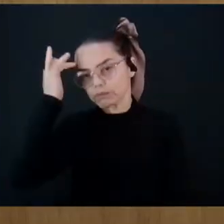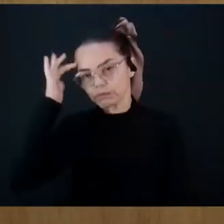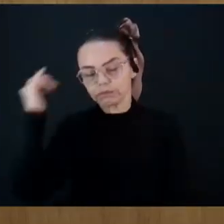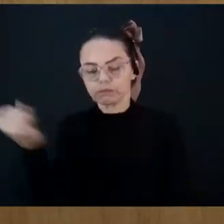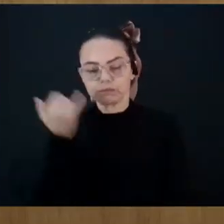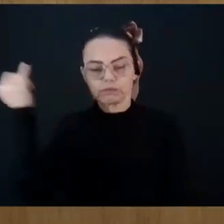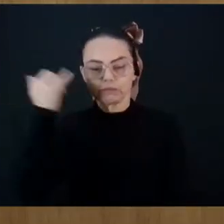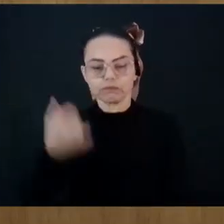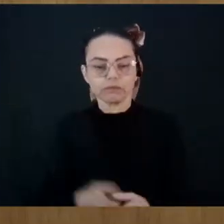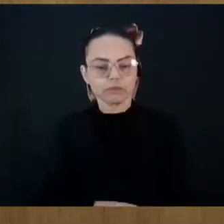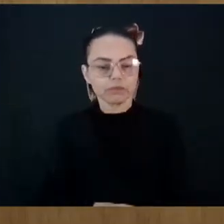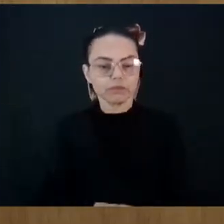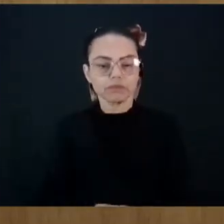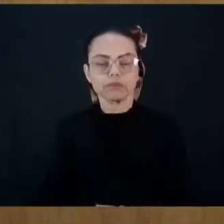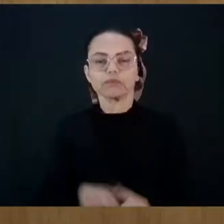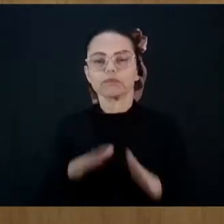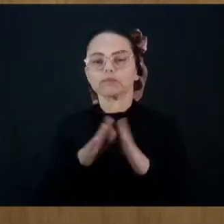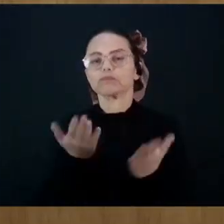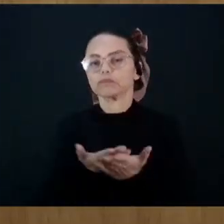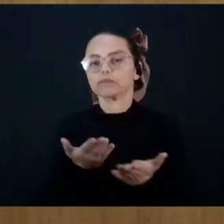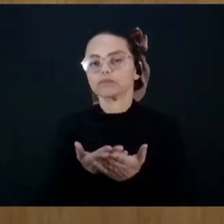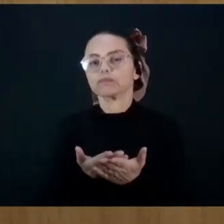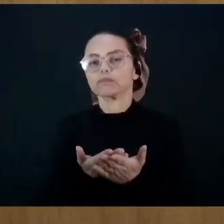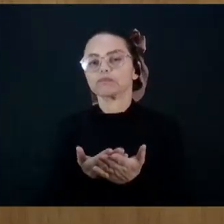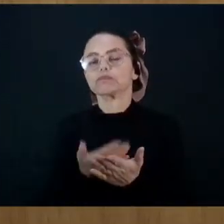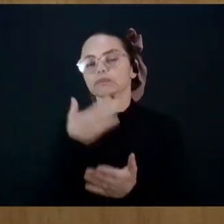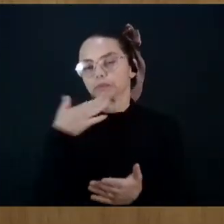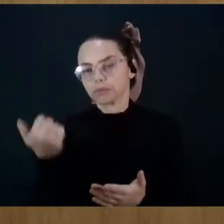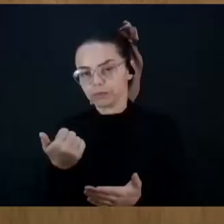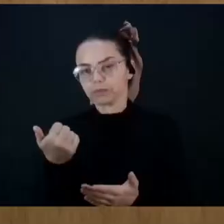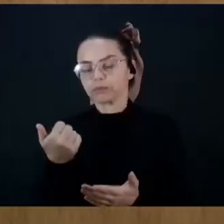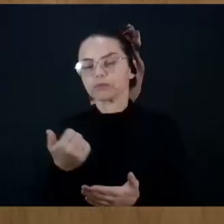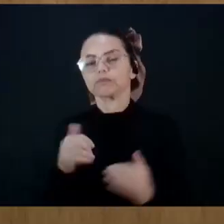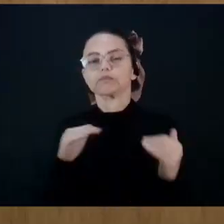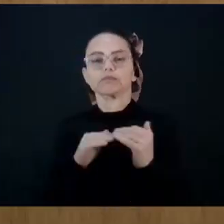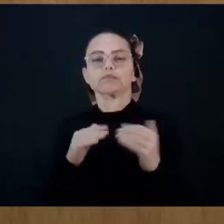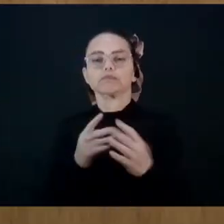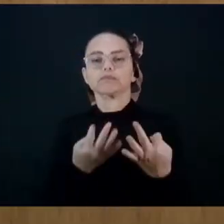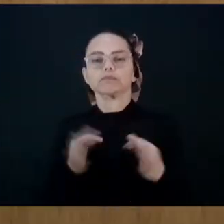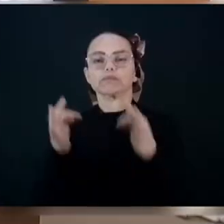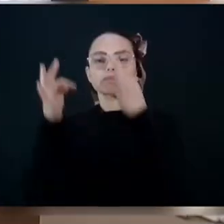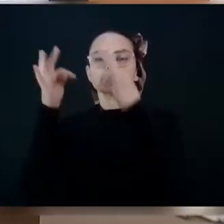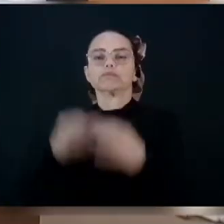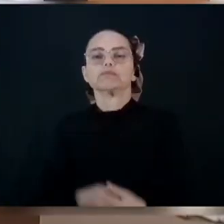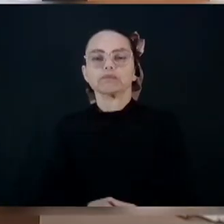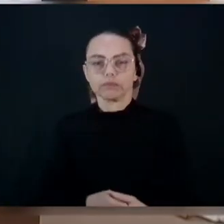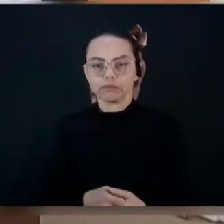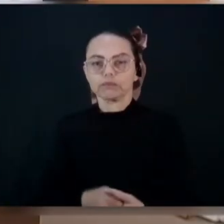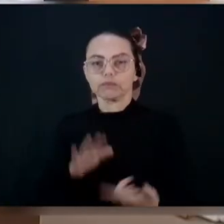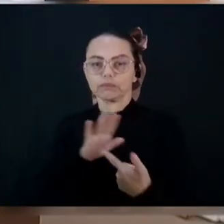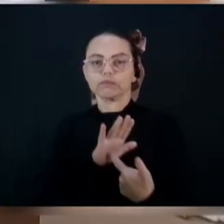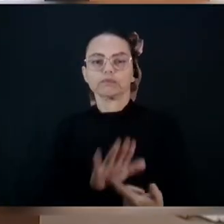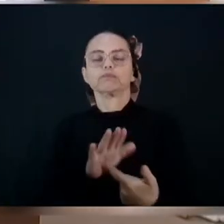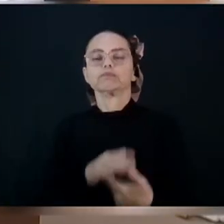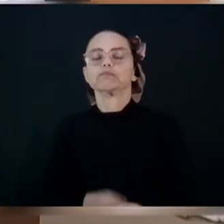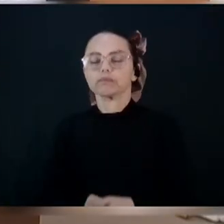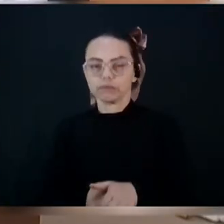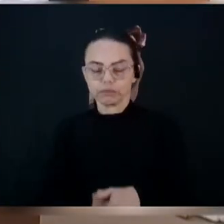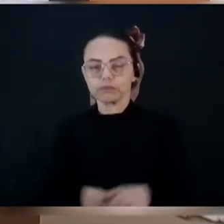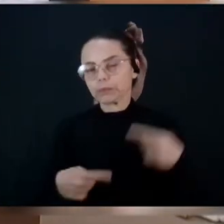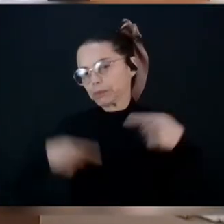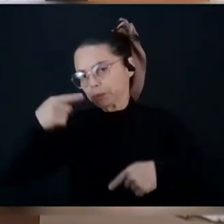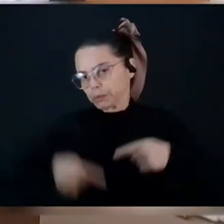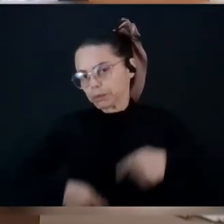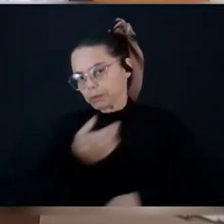né, das escolas se atualizarem aí conforme a tecnologia que vem sendo apresentada. Além dos debates públicos,